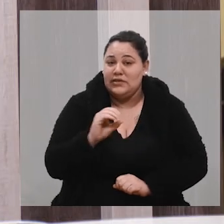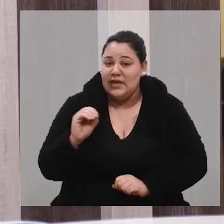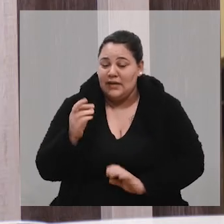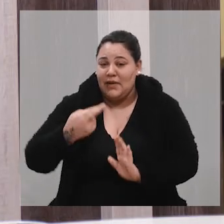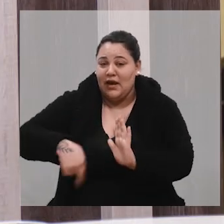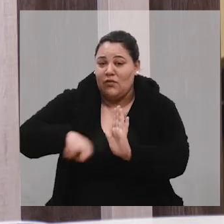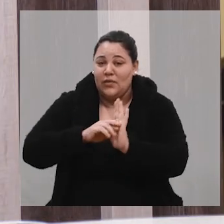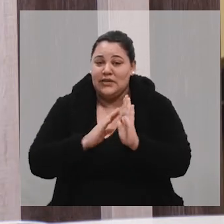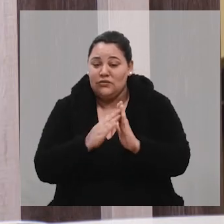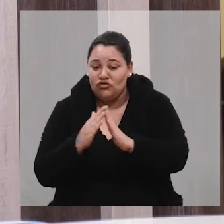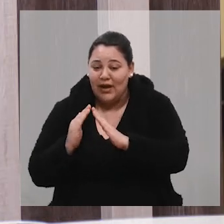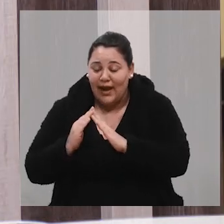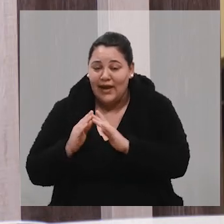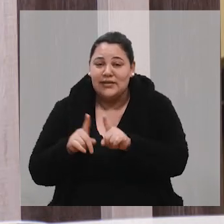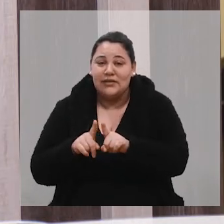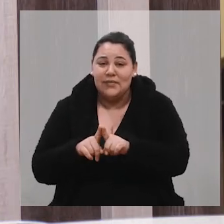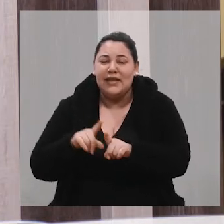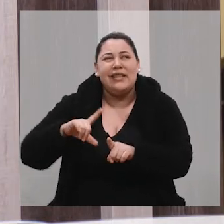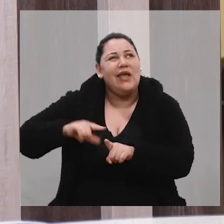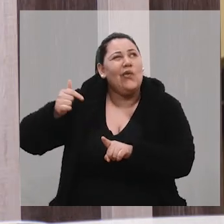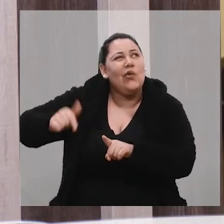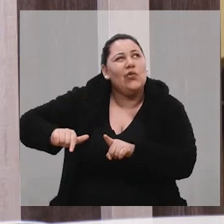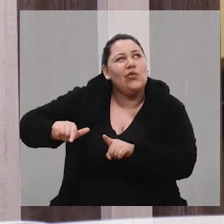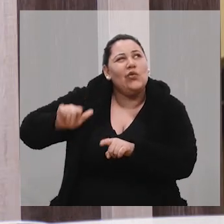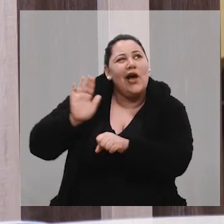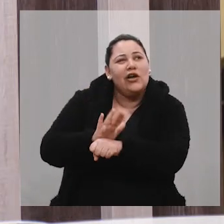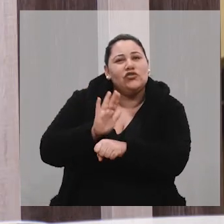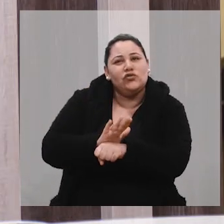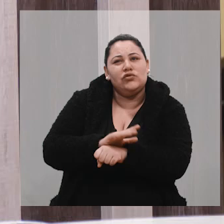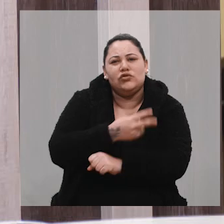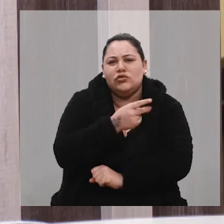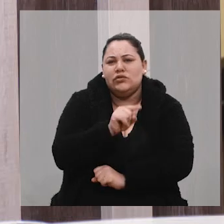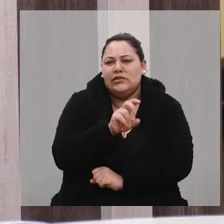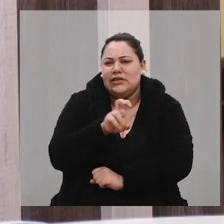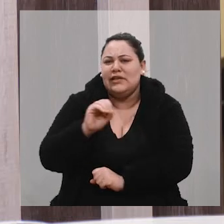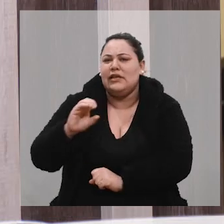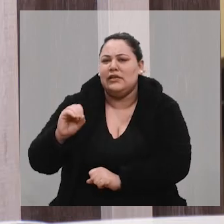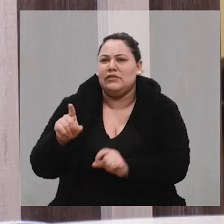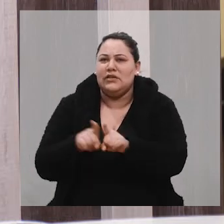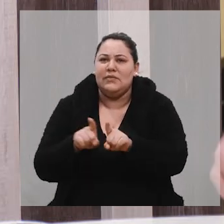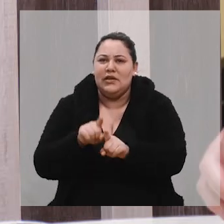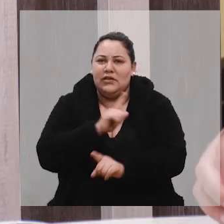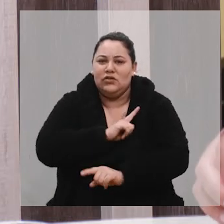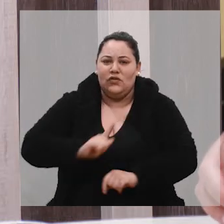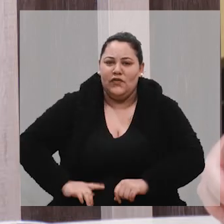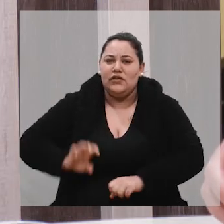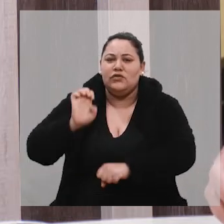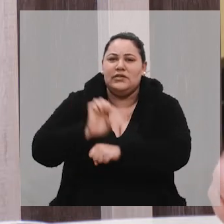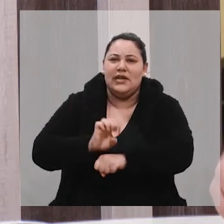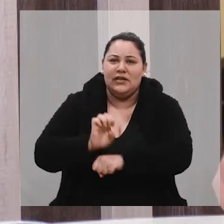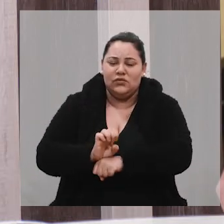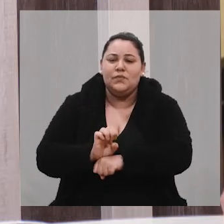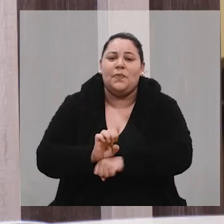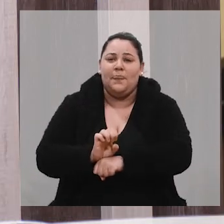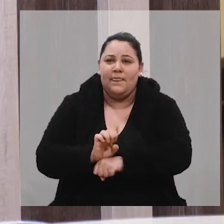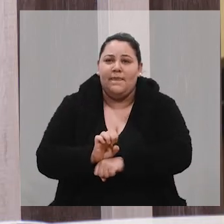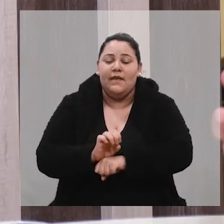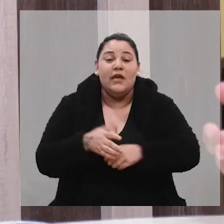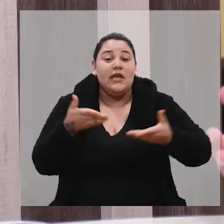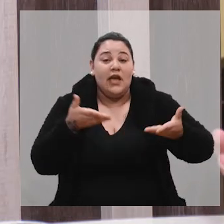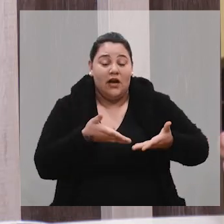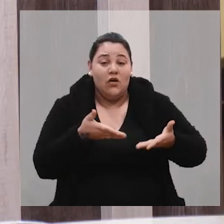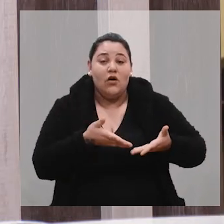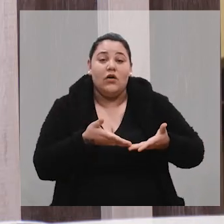5.100 para a recuperação de moradias. Tem um outro auxílio de 2.500 do governo do estado,